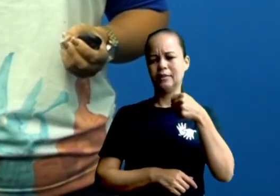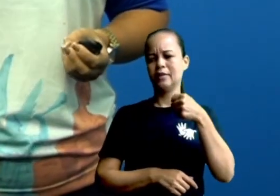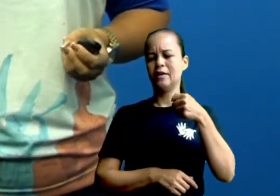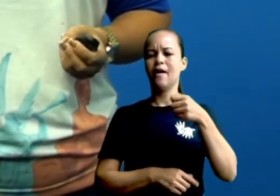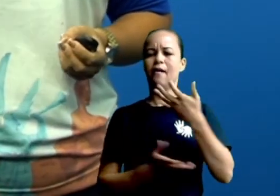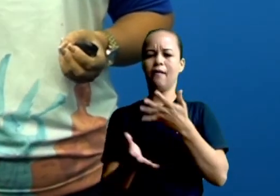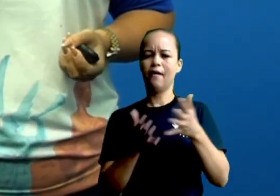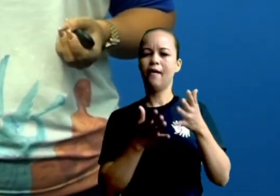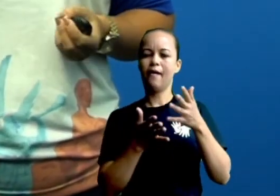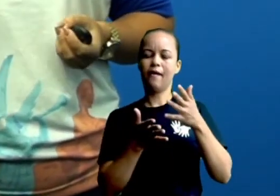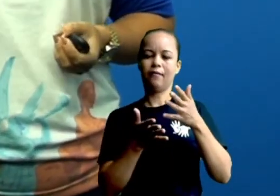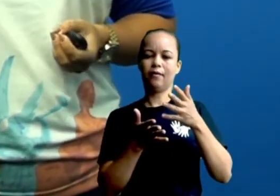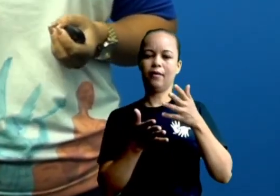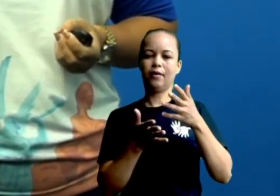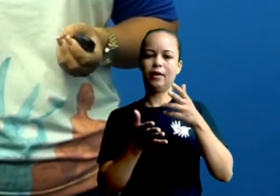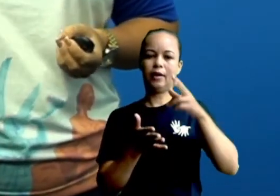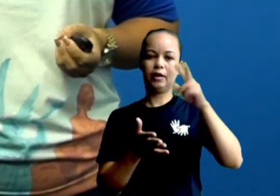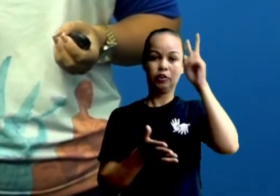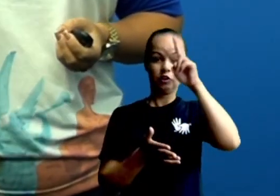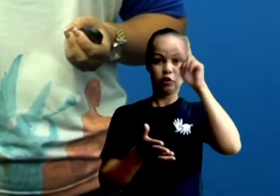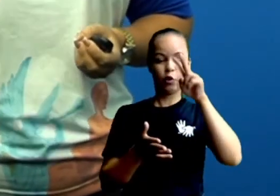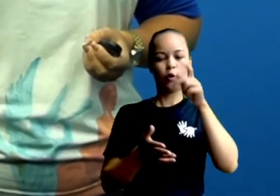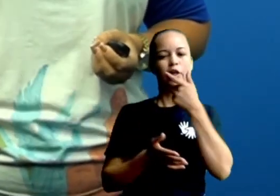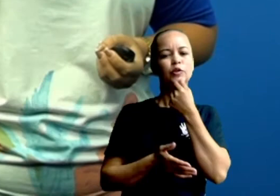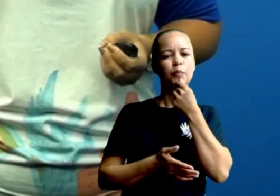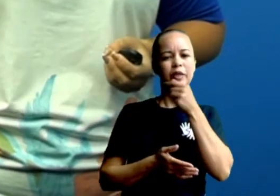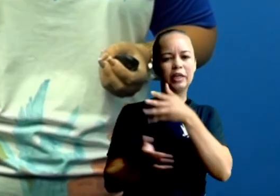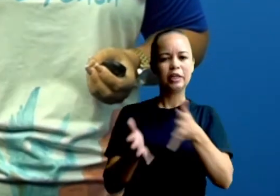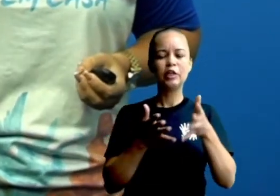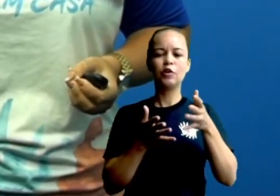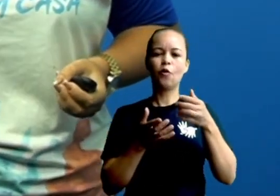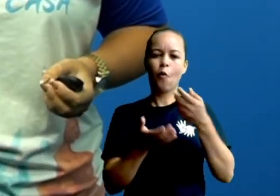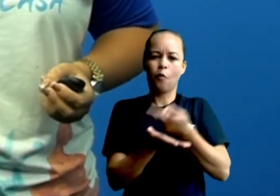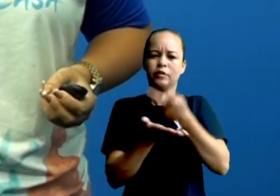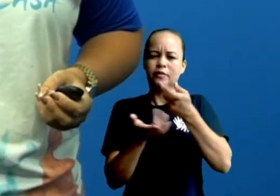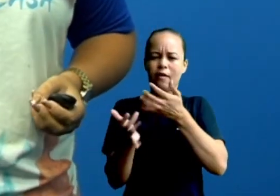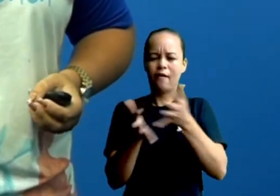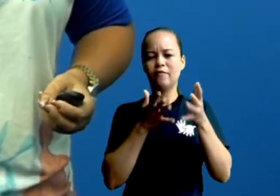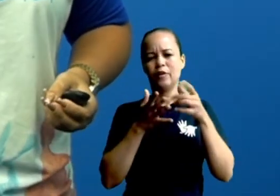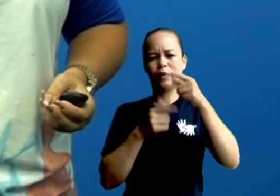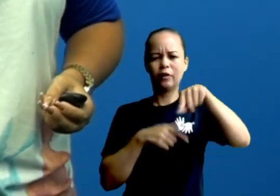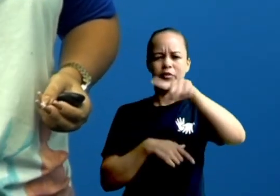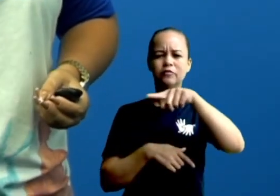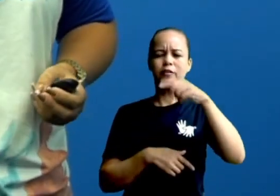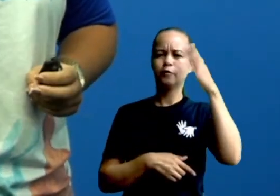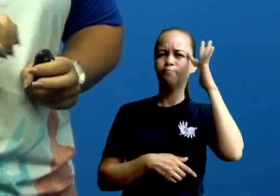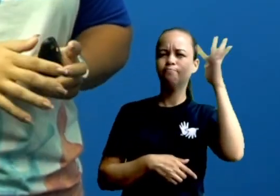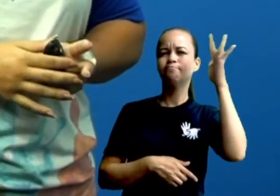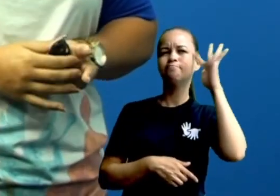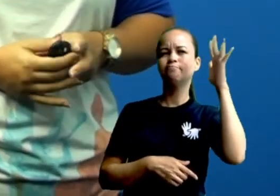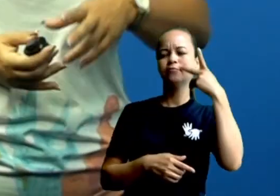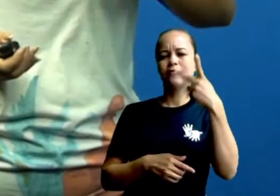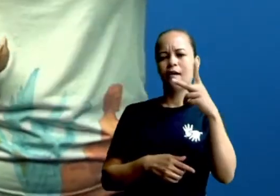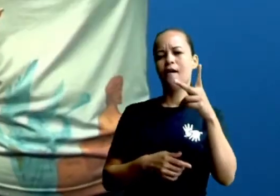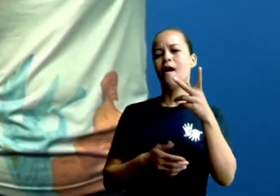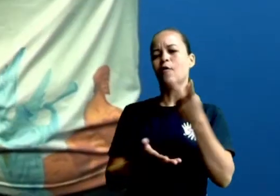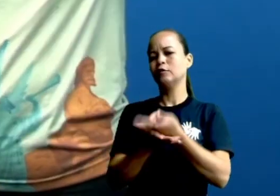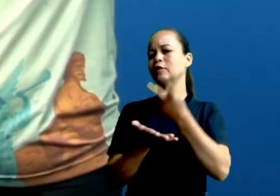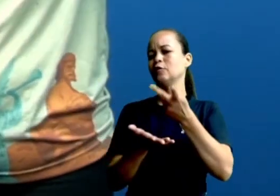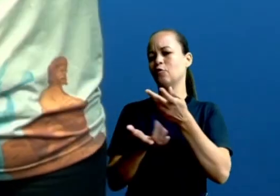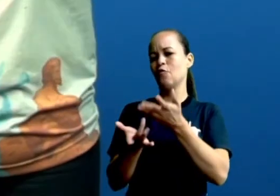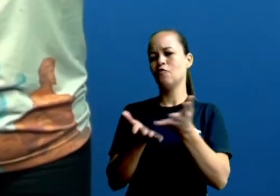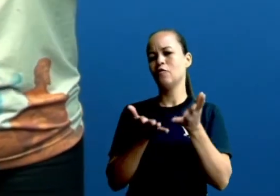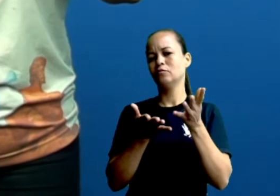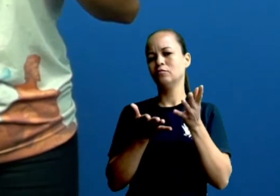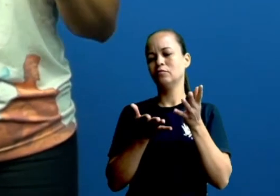e vejam que interessante o que aconteceu com essa criança. E aí eu quero que vocês reflitam em casa se isso já aconteceu com vocês ou